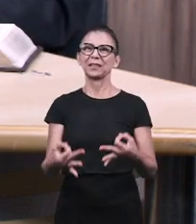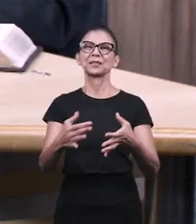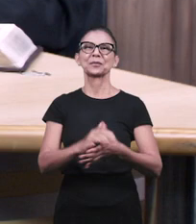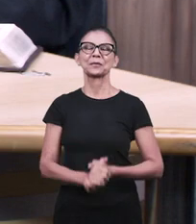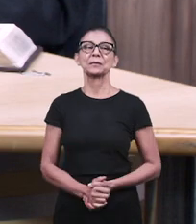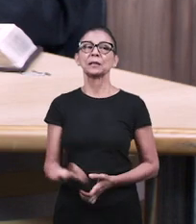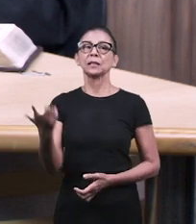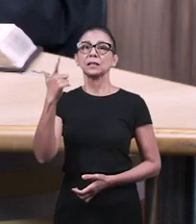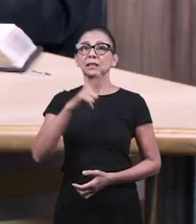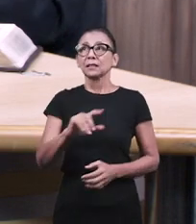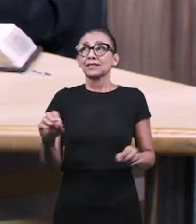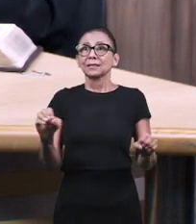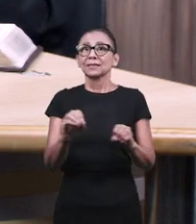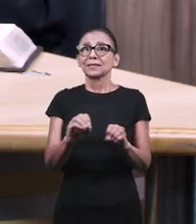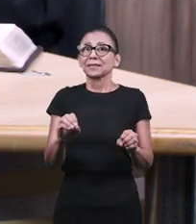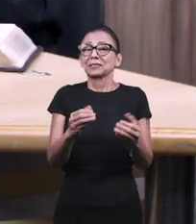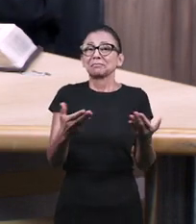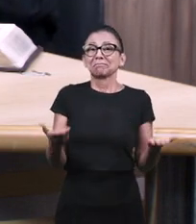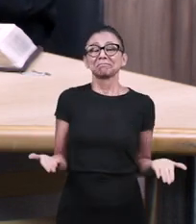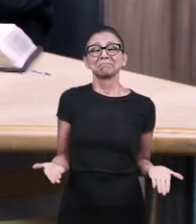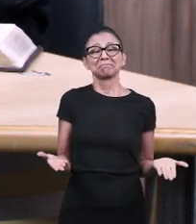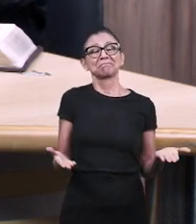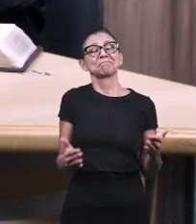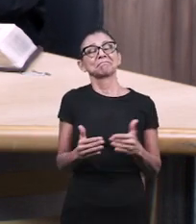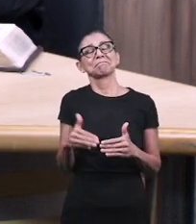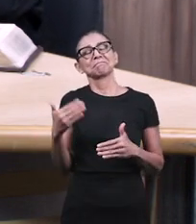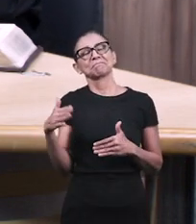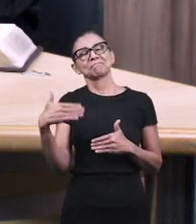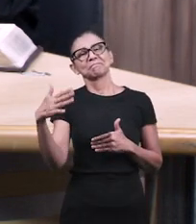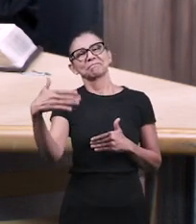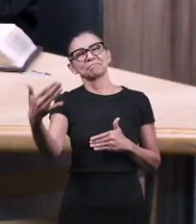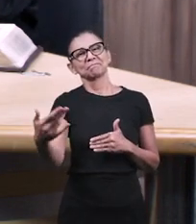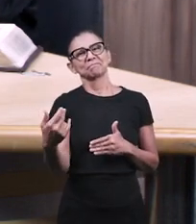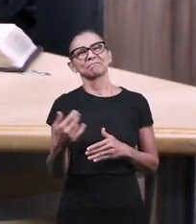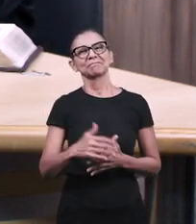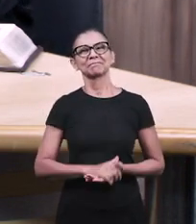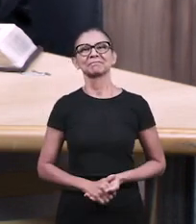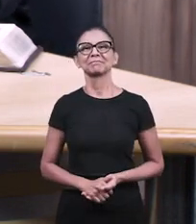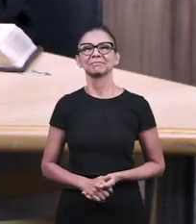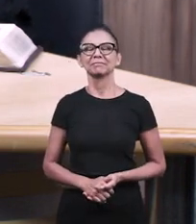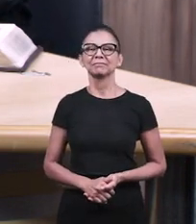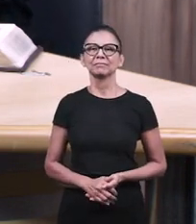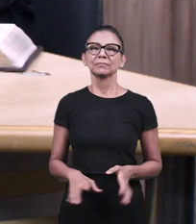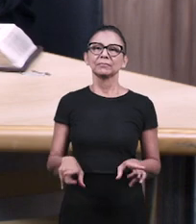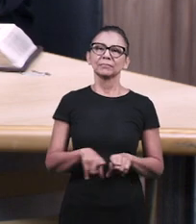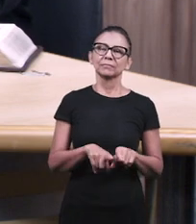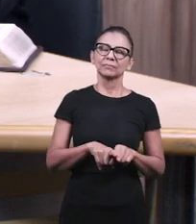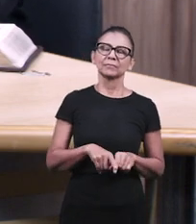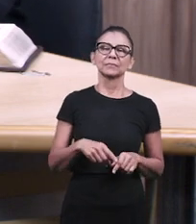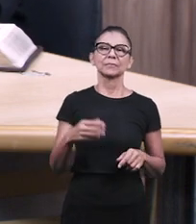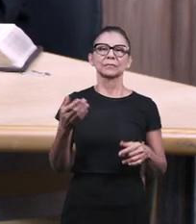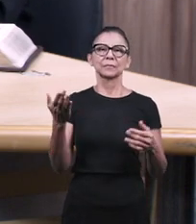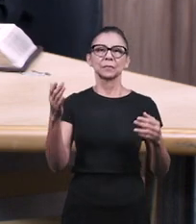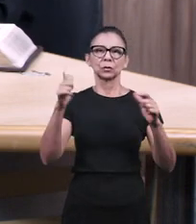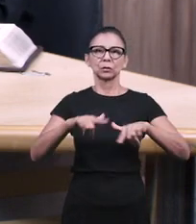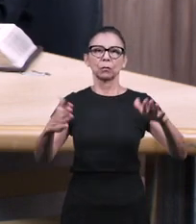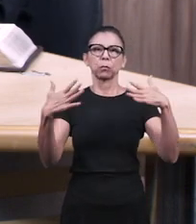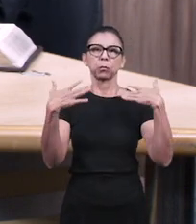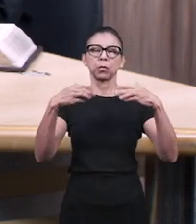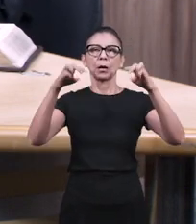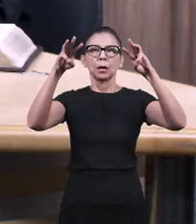perfeição. Como não conseguia, eles partiam, começava a outra semana. O maná caindo também na outra semana.